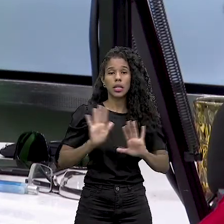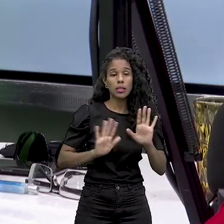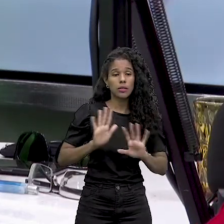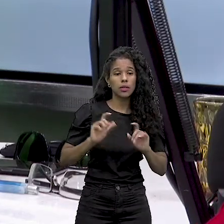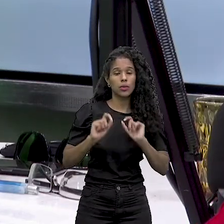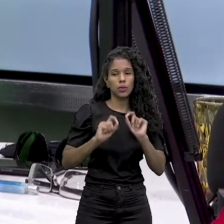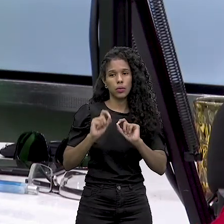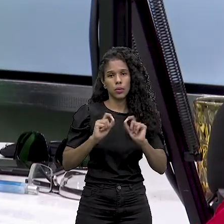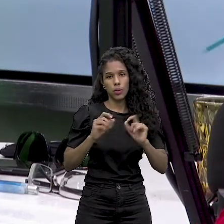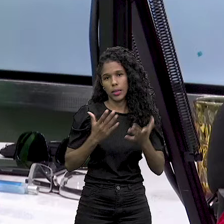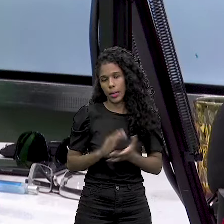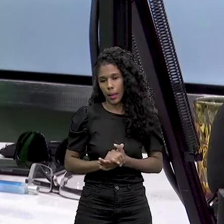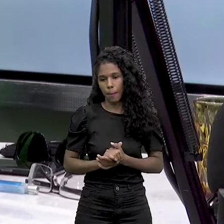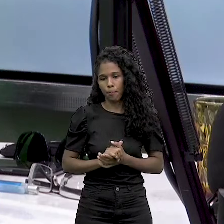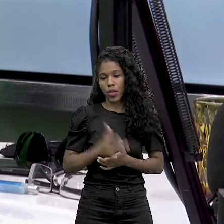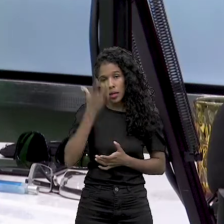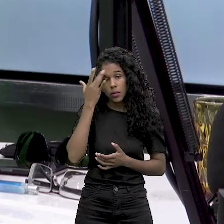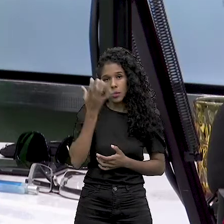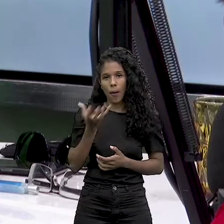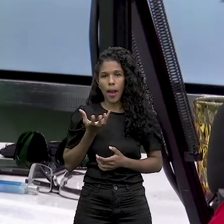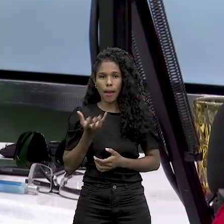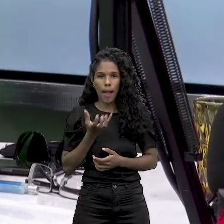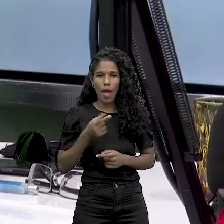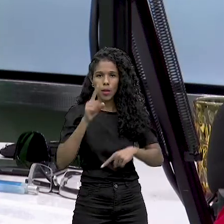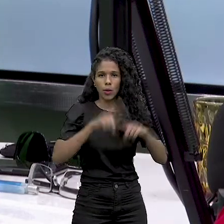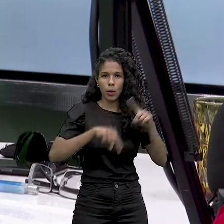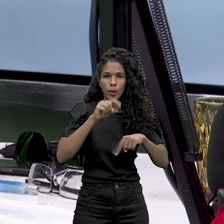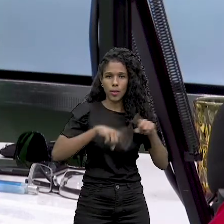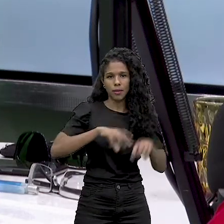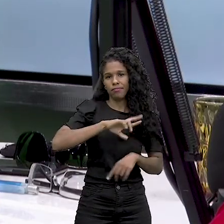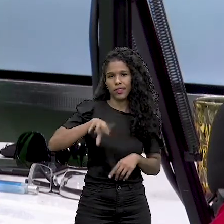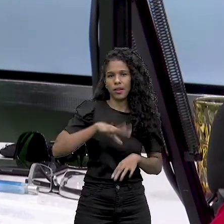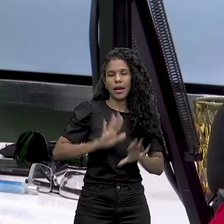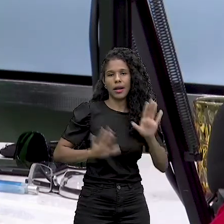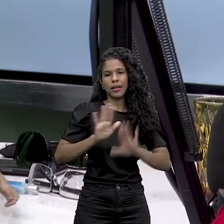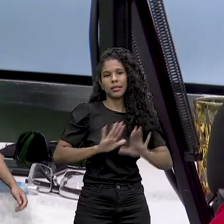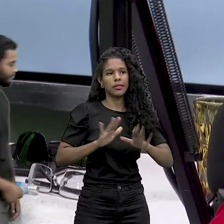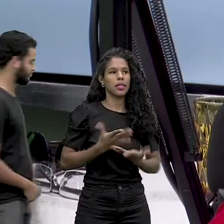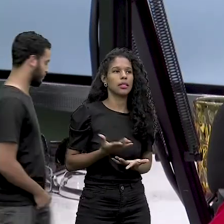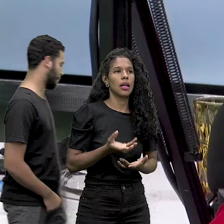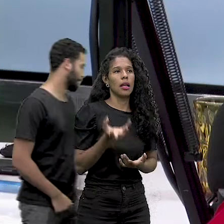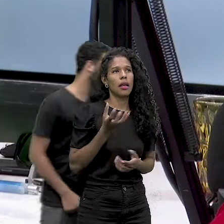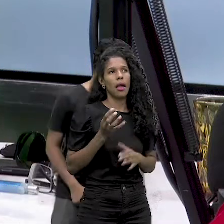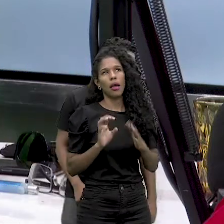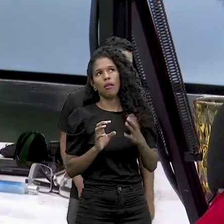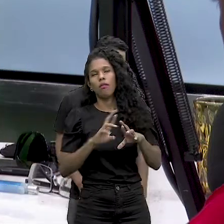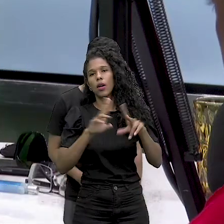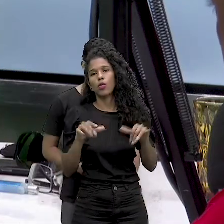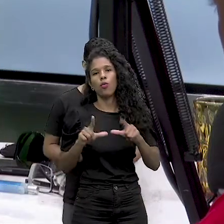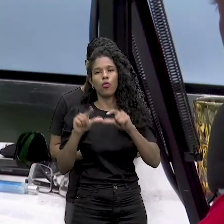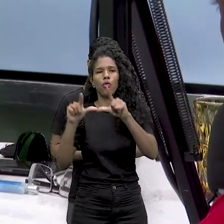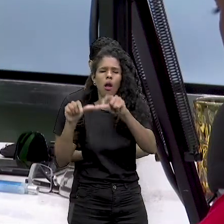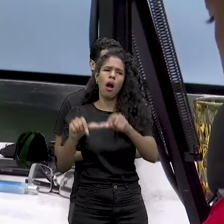virtuais, jogos, né? Até um ambiente lá que você tem que pagar X, né? E isso vai influenciar muito